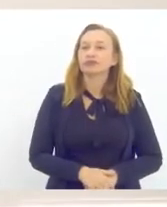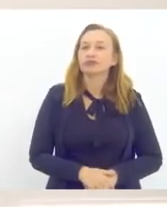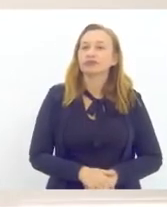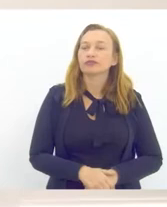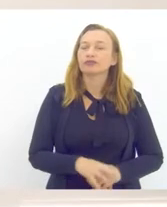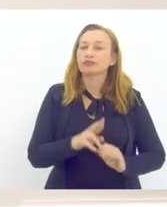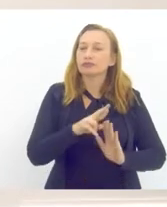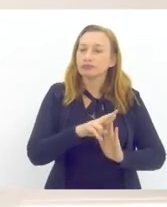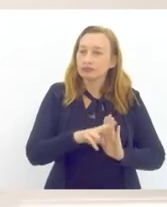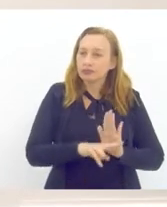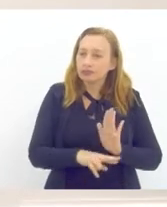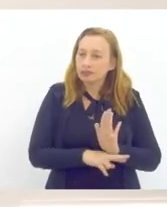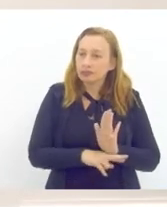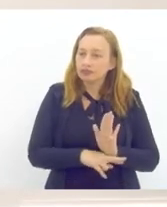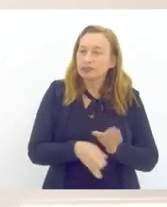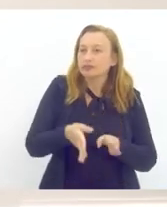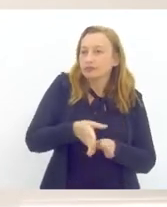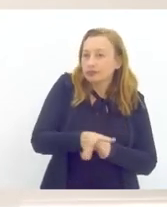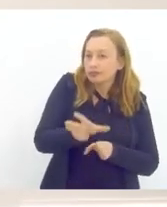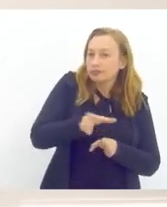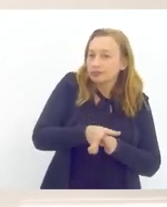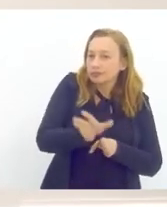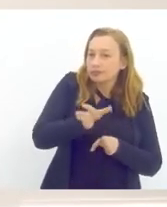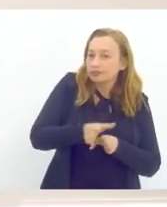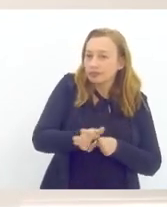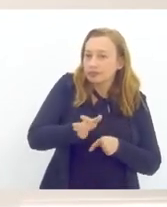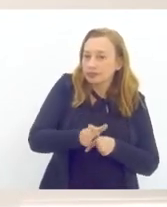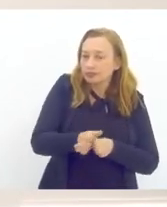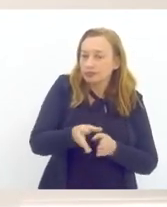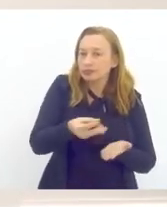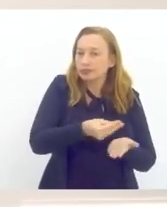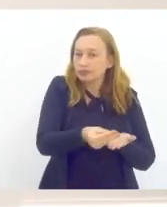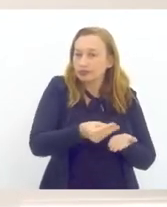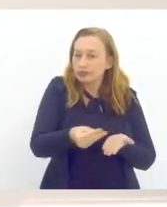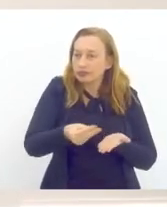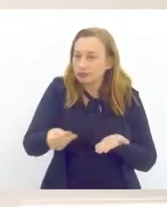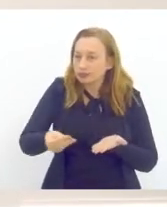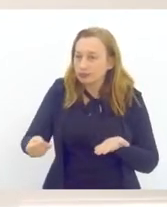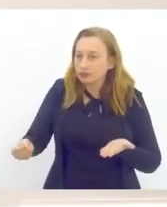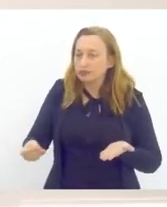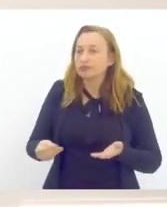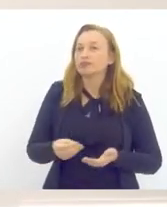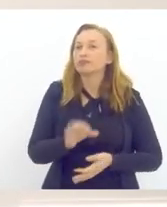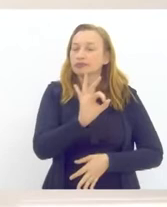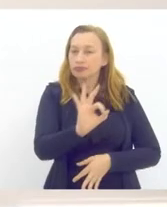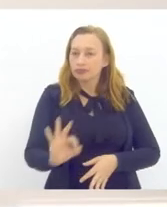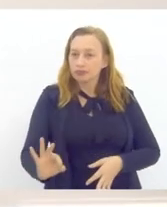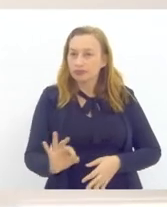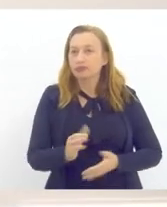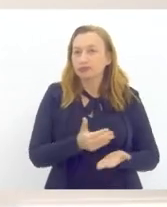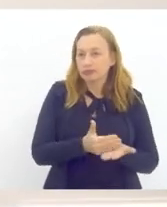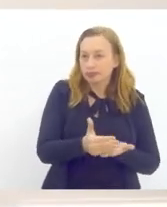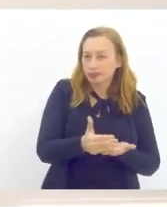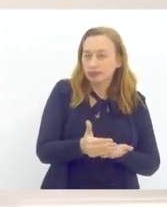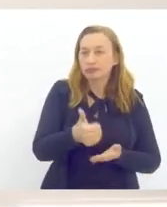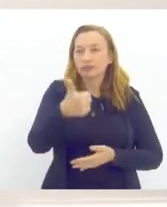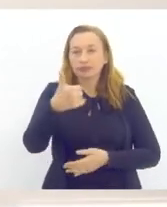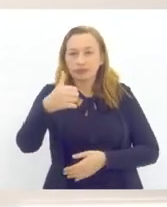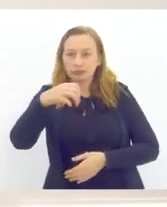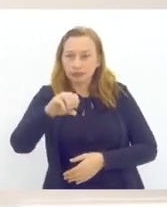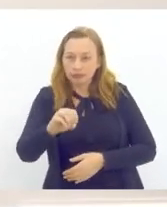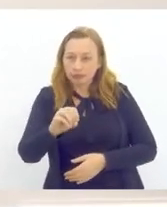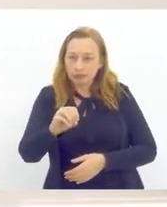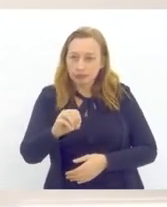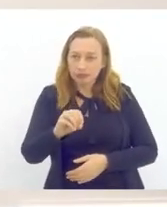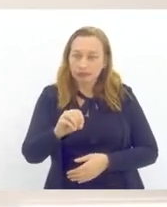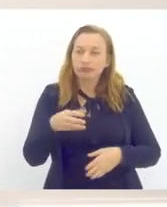diretrizes que vão orientar essa distribuição desse percentual, inicialmente em 10%,